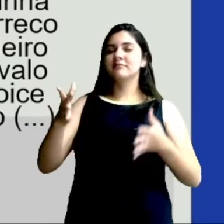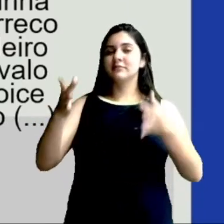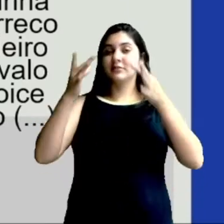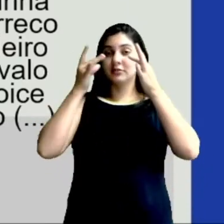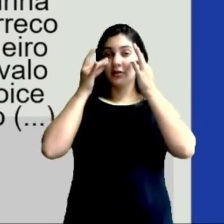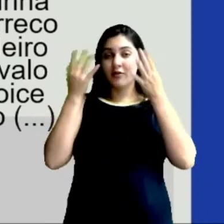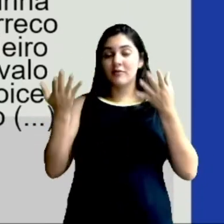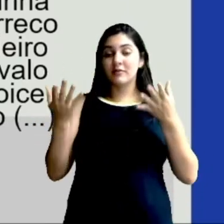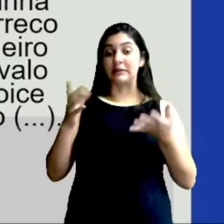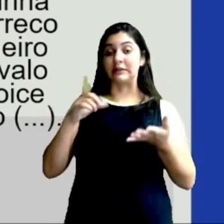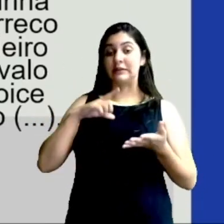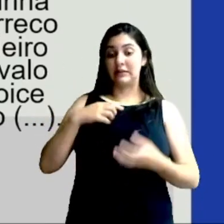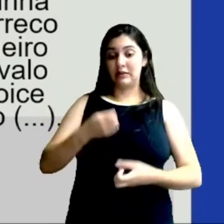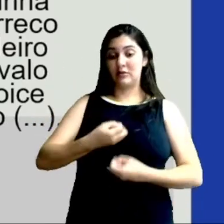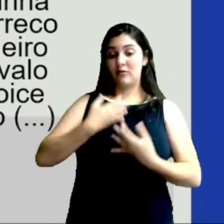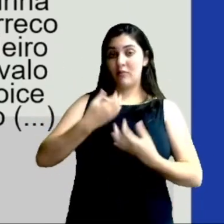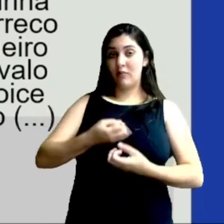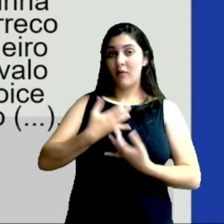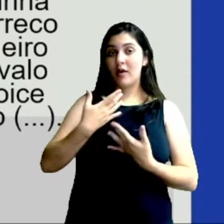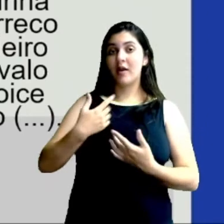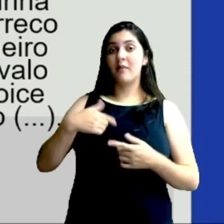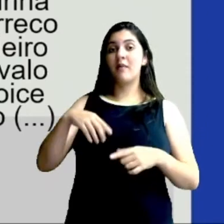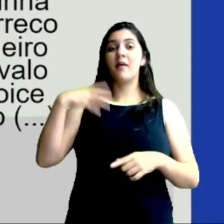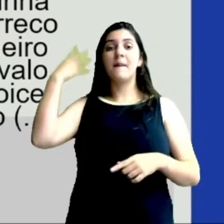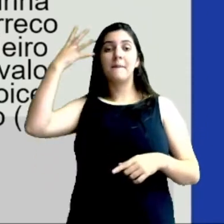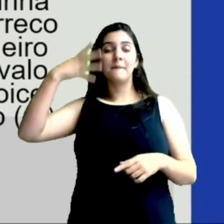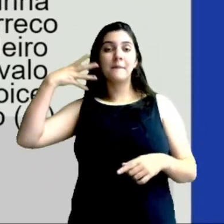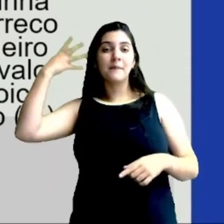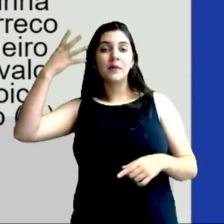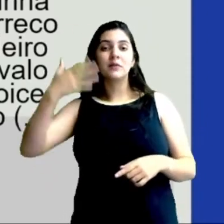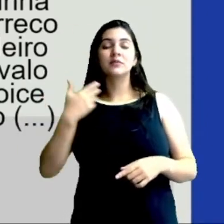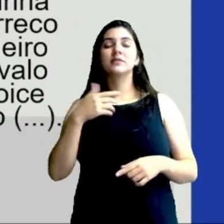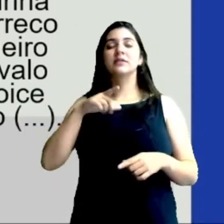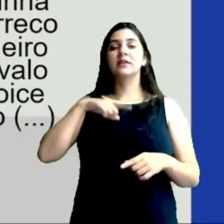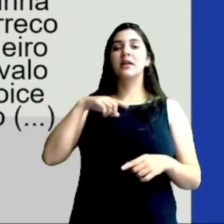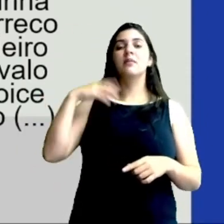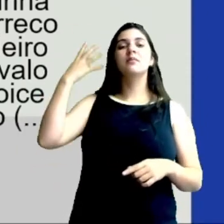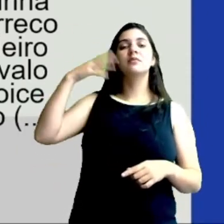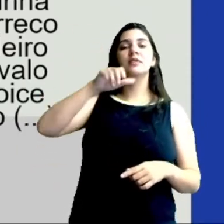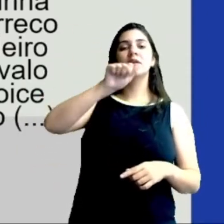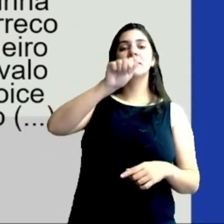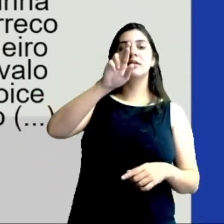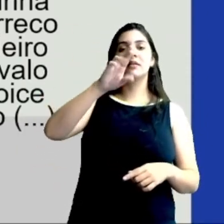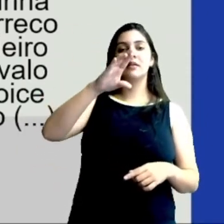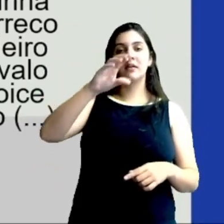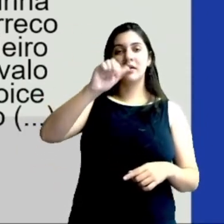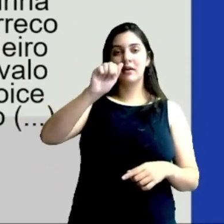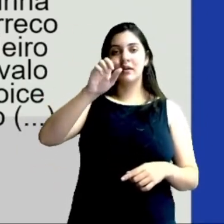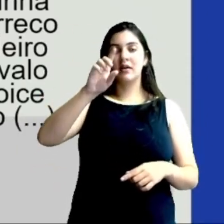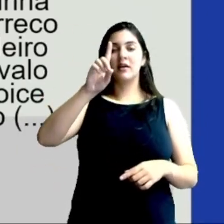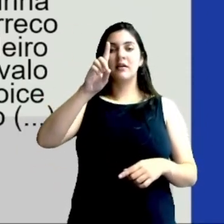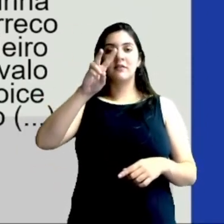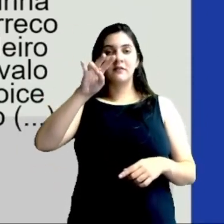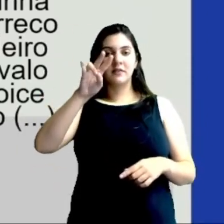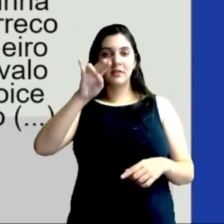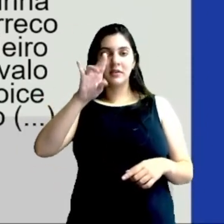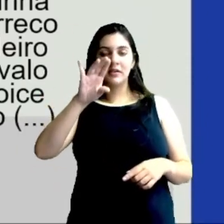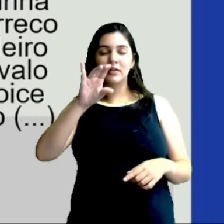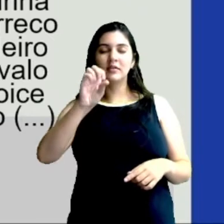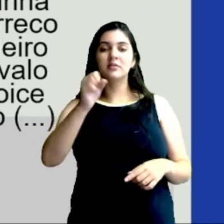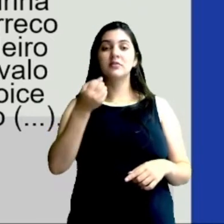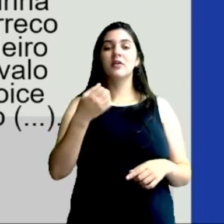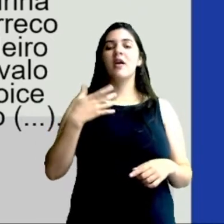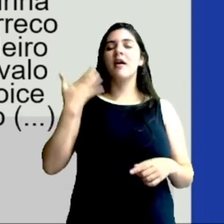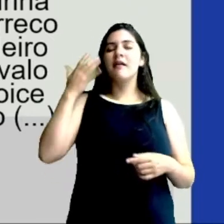poemas eles traz muitas música né então tem Arca do Vinícius que é um CD aí de música que eu acredito que os professores